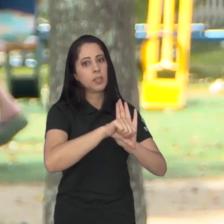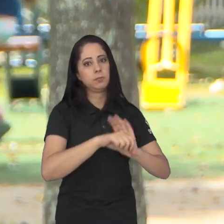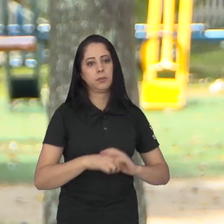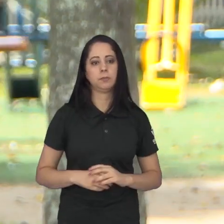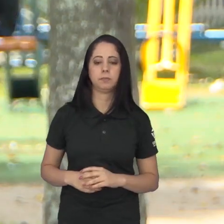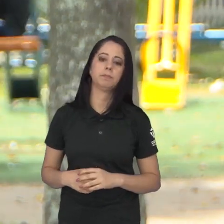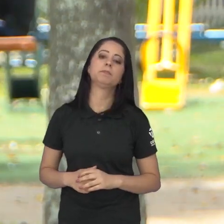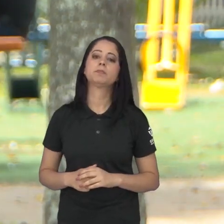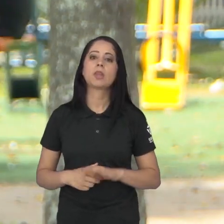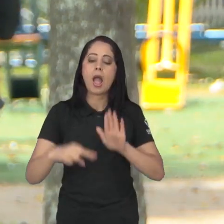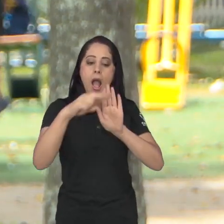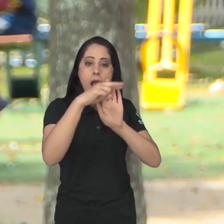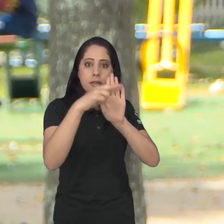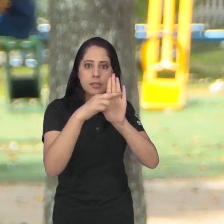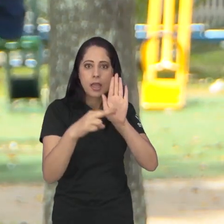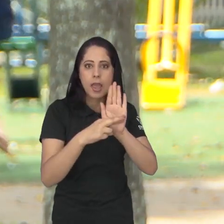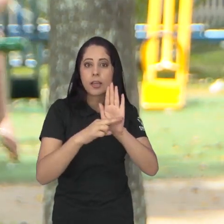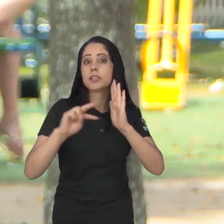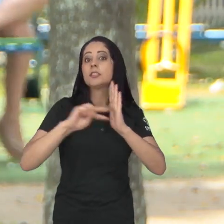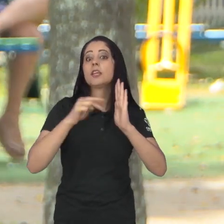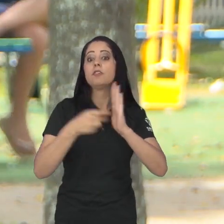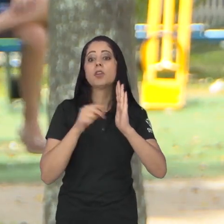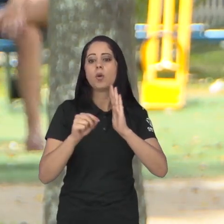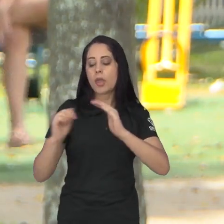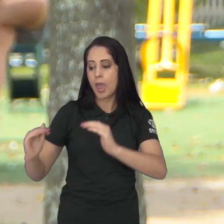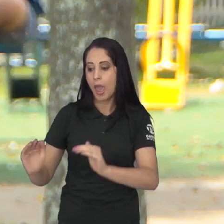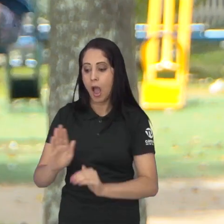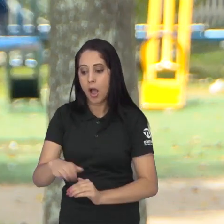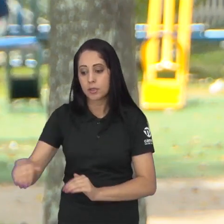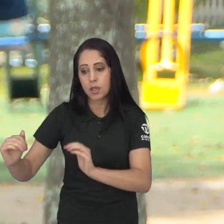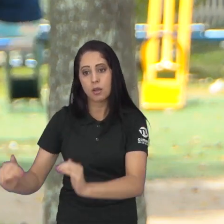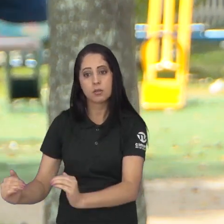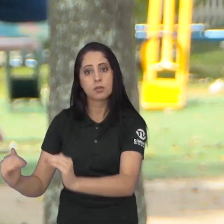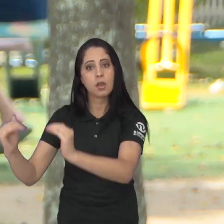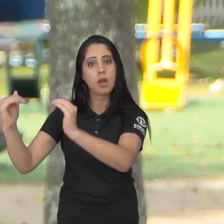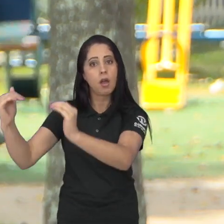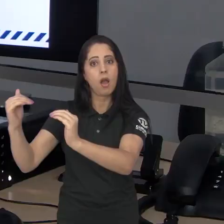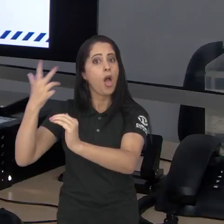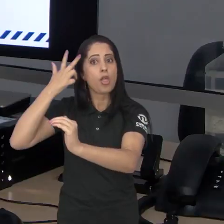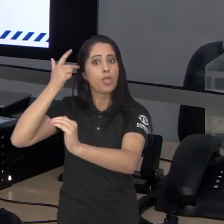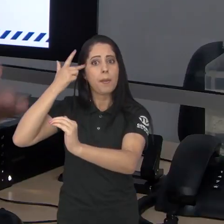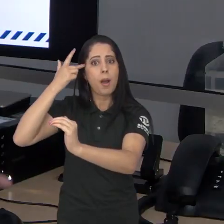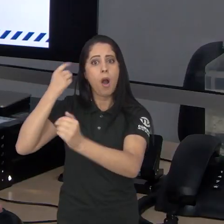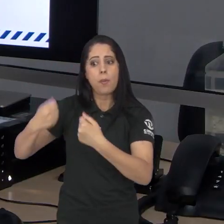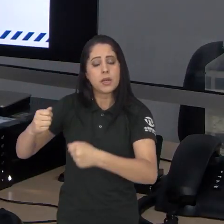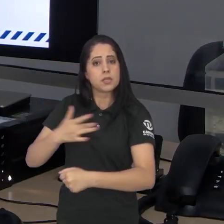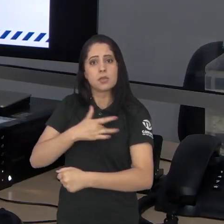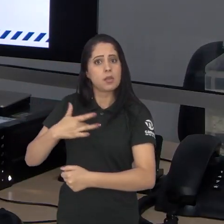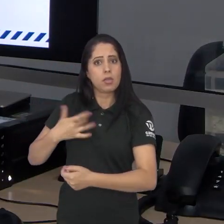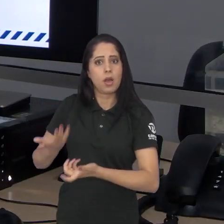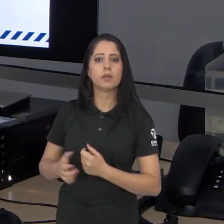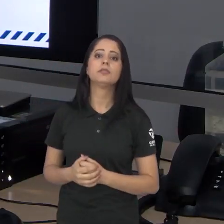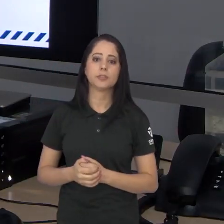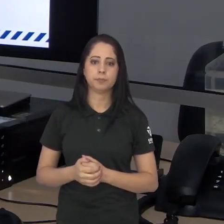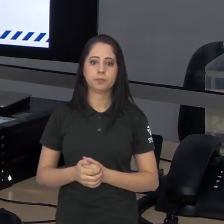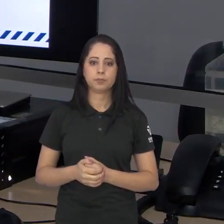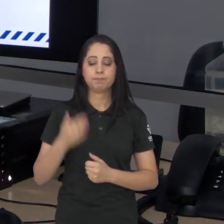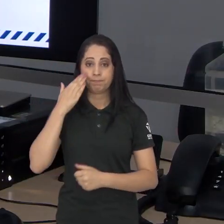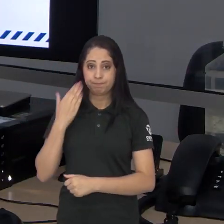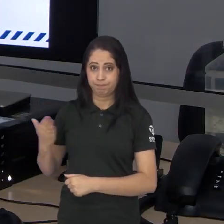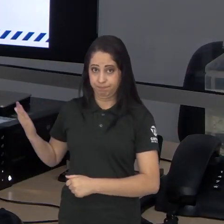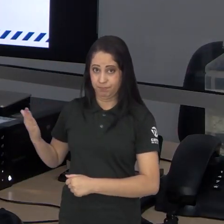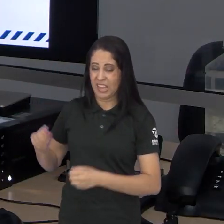Normas que foram criadas para garantir o crescimento saudável das crianças, como explica esse conselheiro